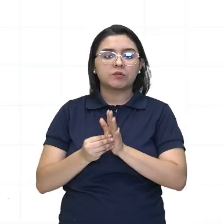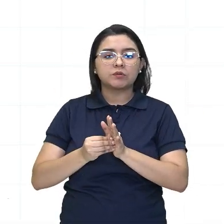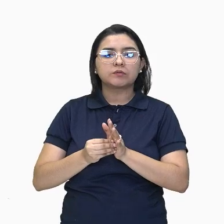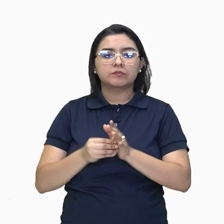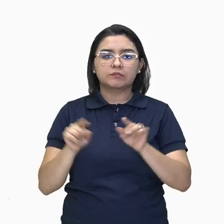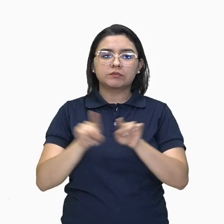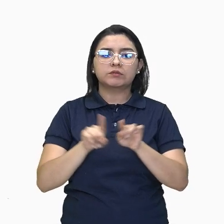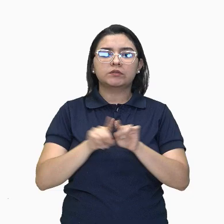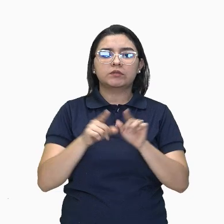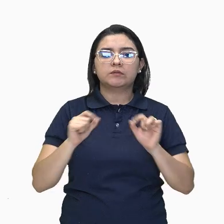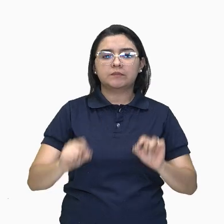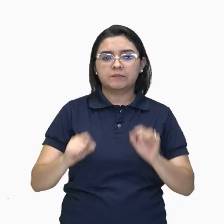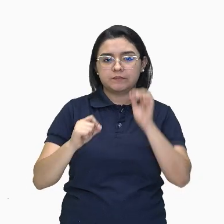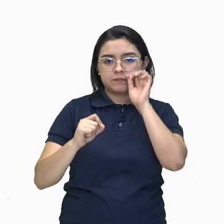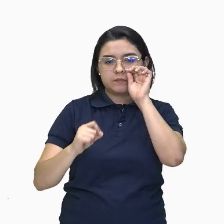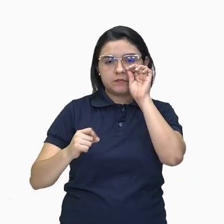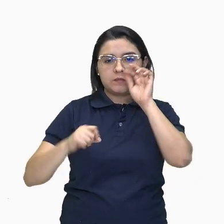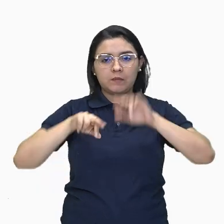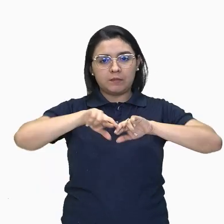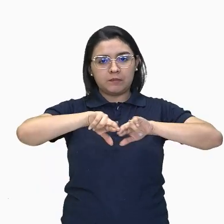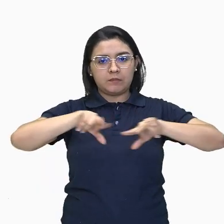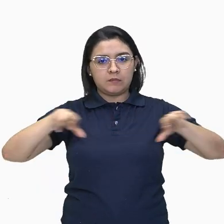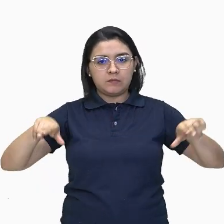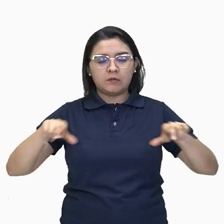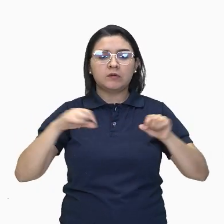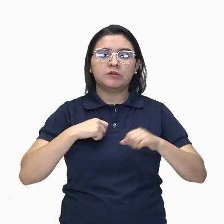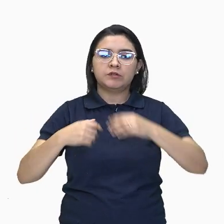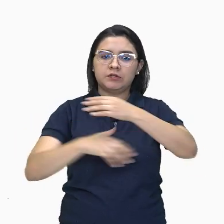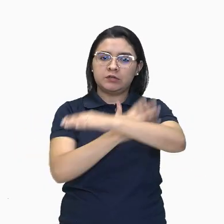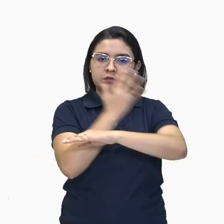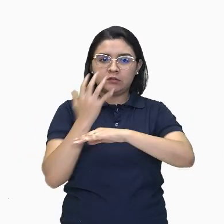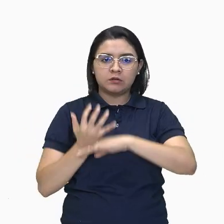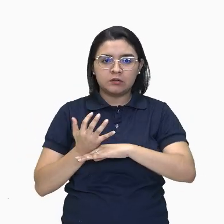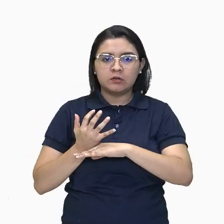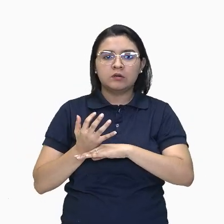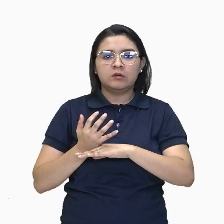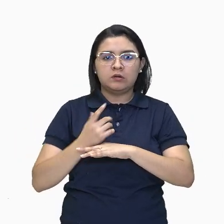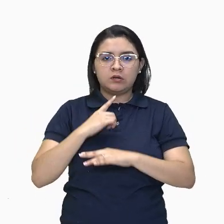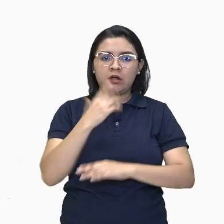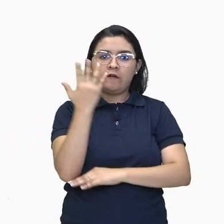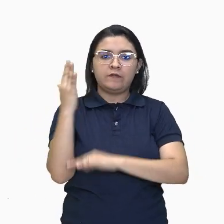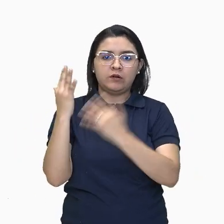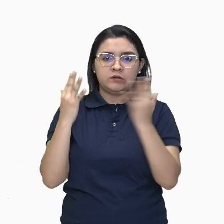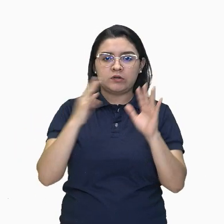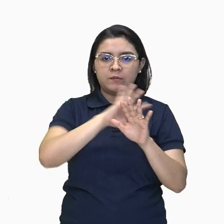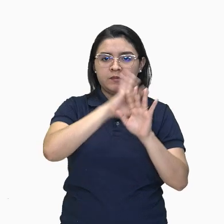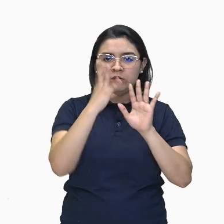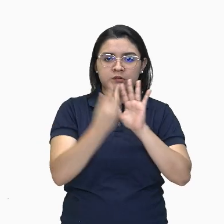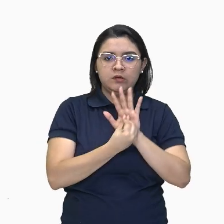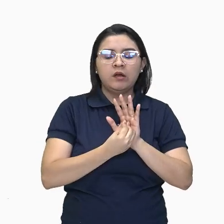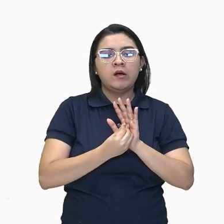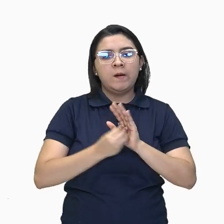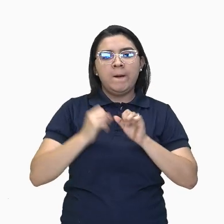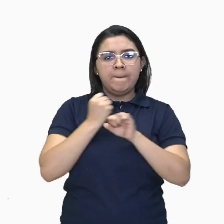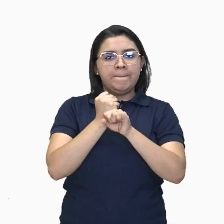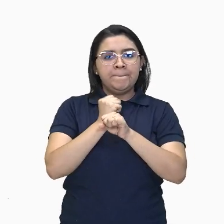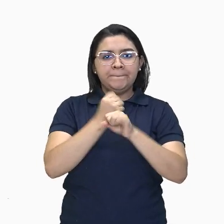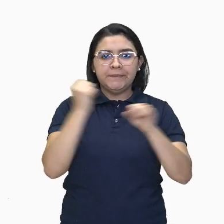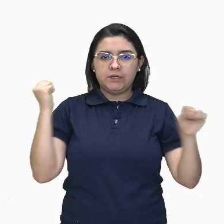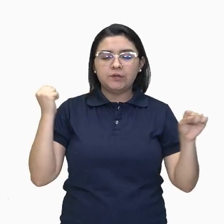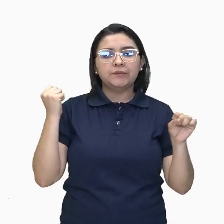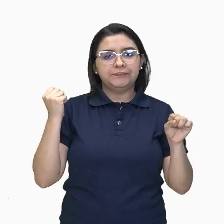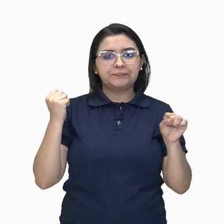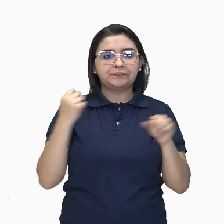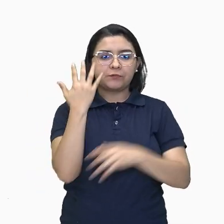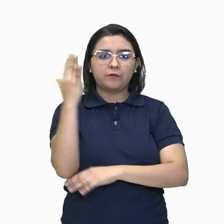uma diversidade de ecossistemas, né, que inclui aí a floresta amazônica, como comentei com vocês, a